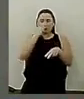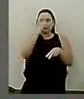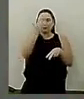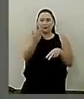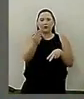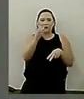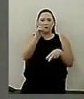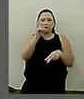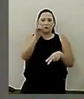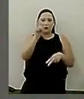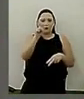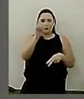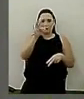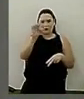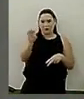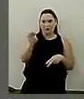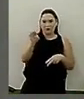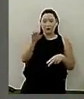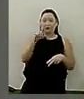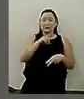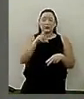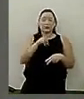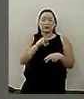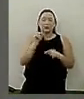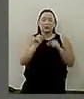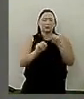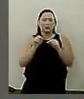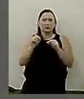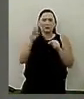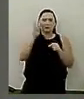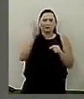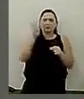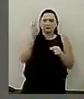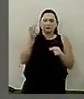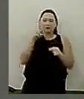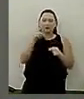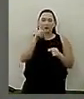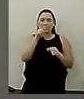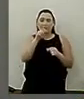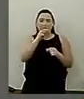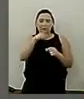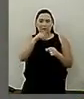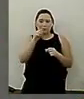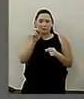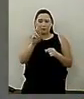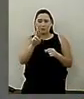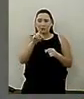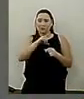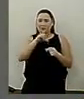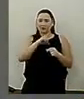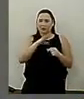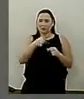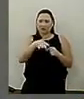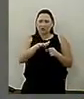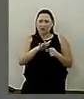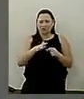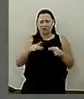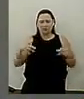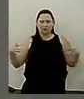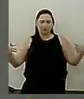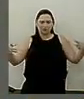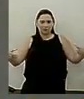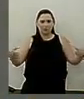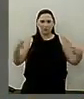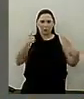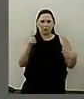está aqui. Então, se você for pensar bem, o Mar da Galiléia cabe dentro de Goiânia e ainda sobra